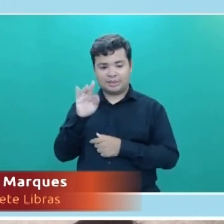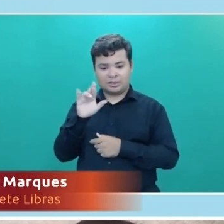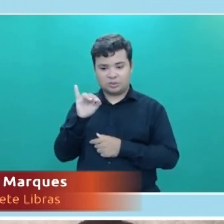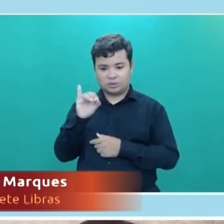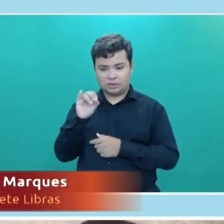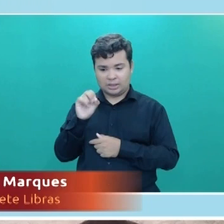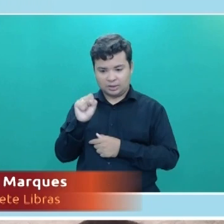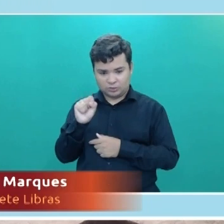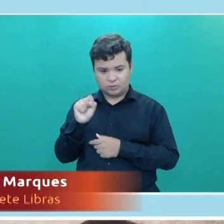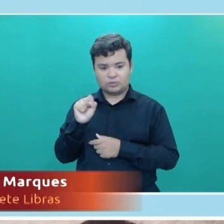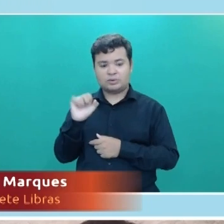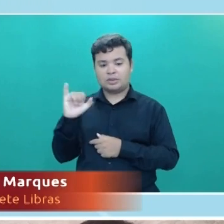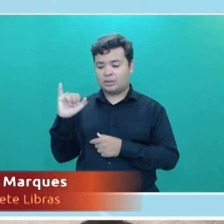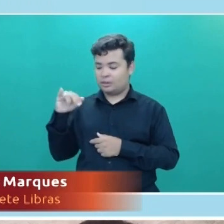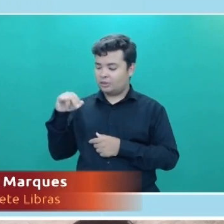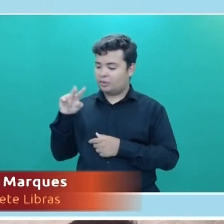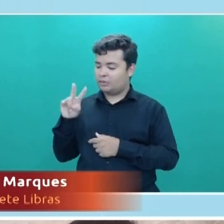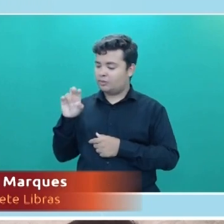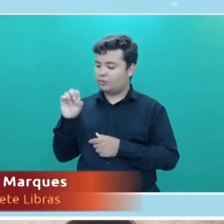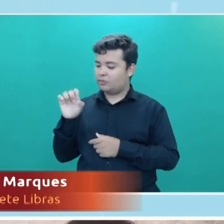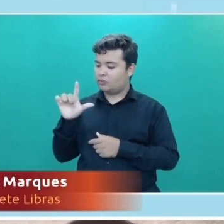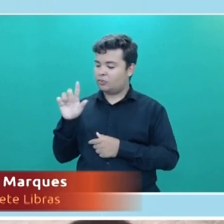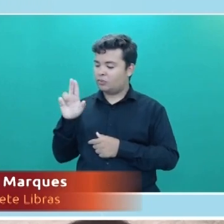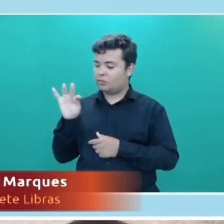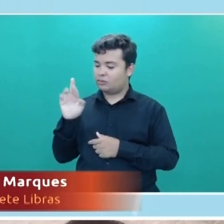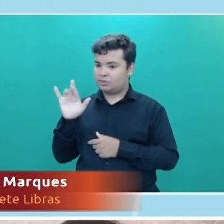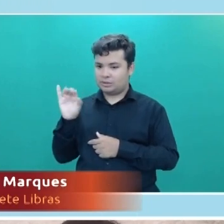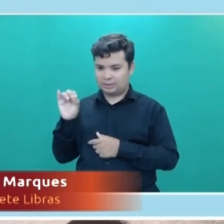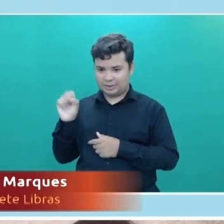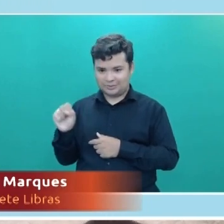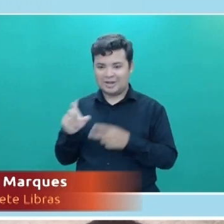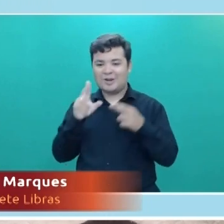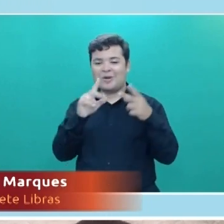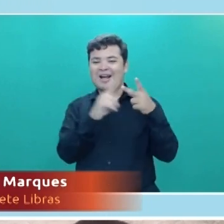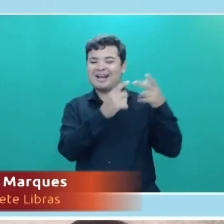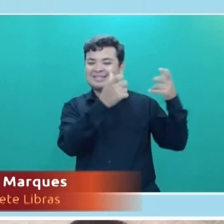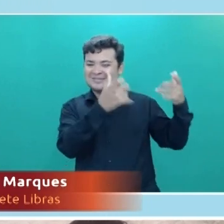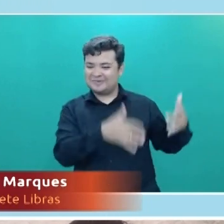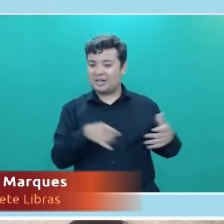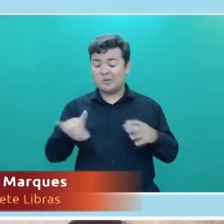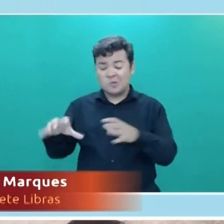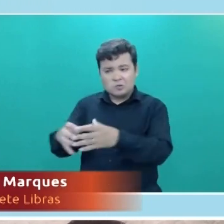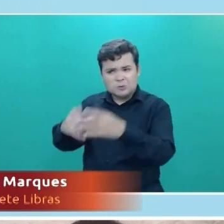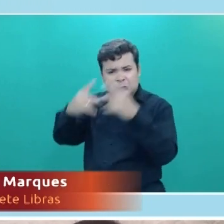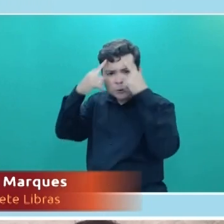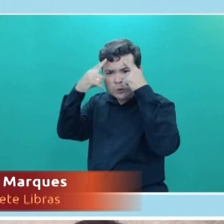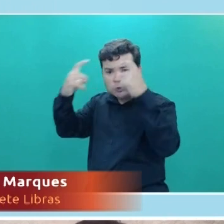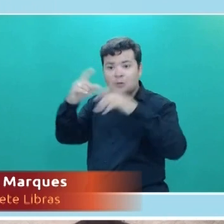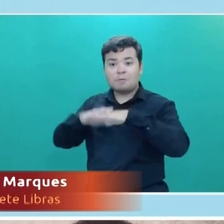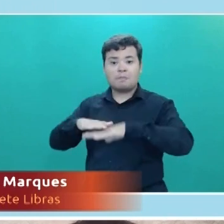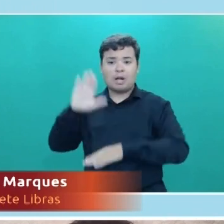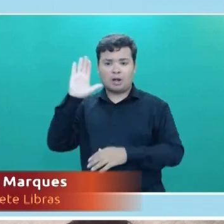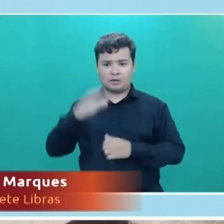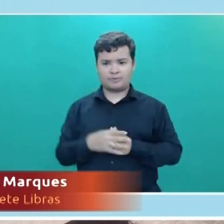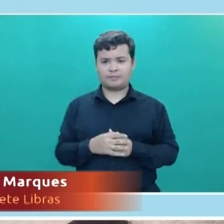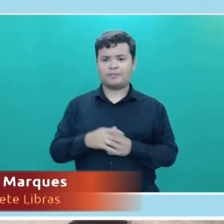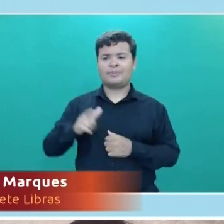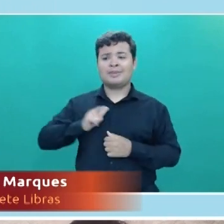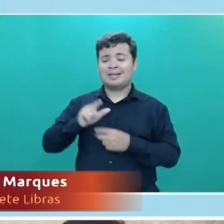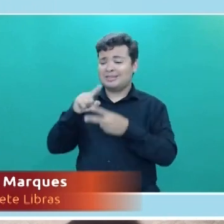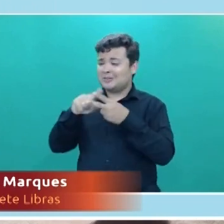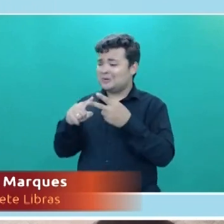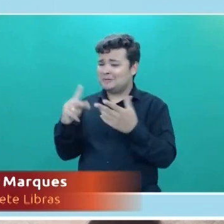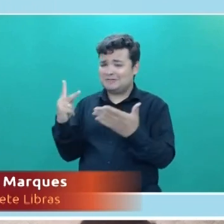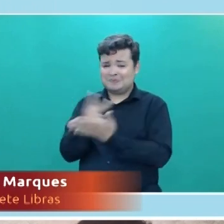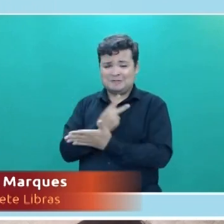involuntários, né, eles que Michele falou, né, que eles são mais violentos e tudo mais, eu acho que eles cometem dois erros muito grandes, para